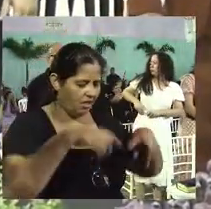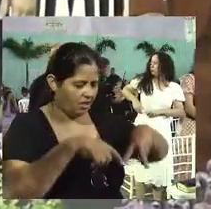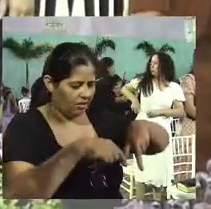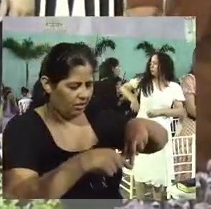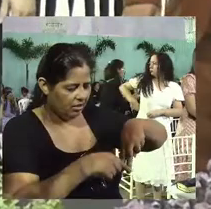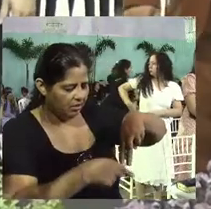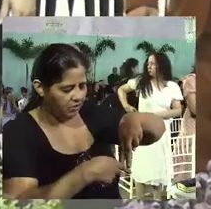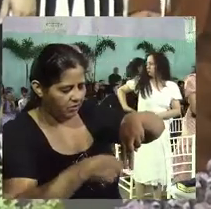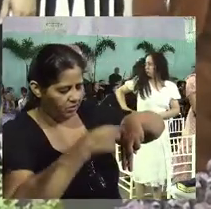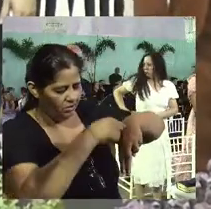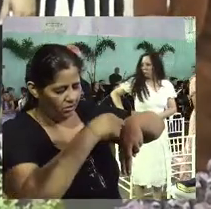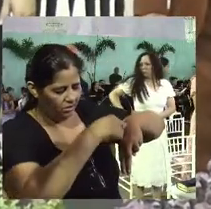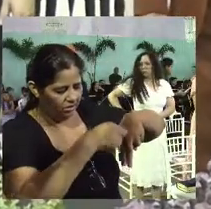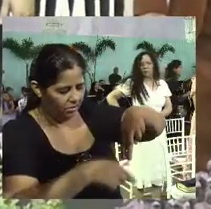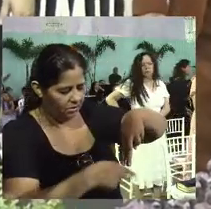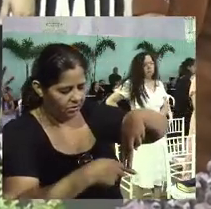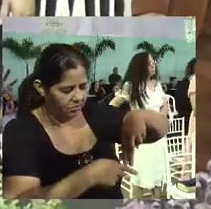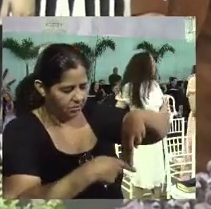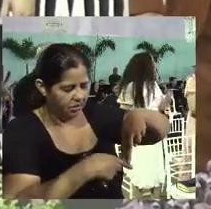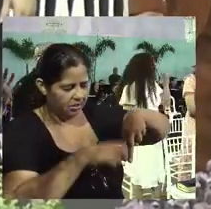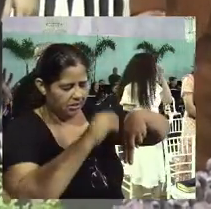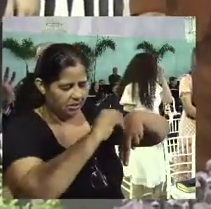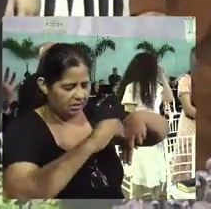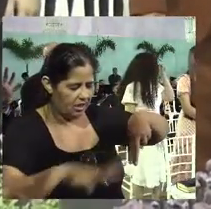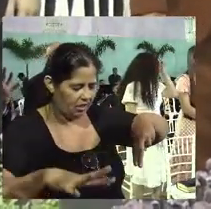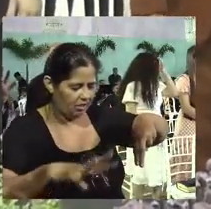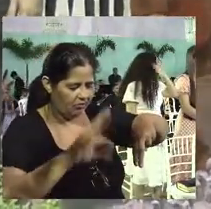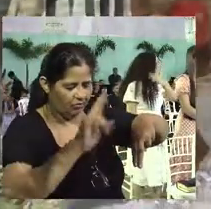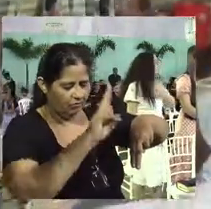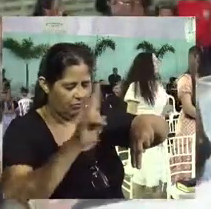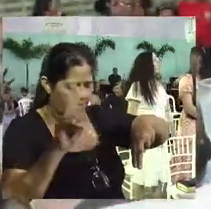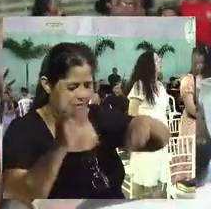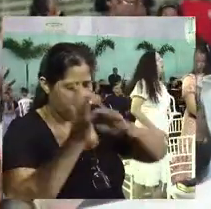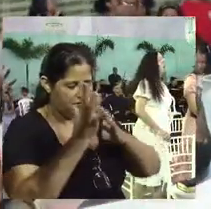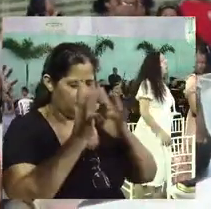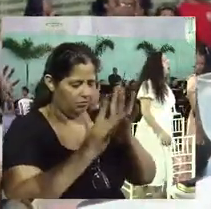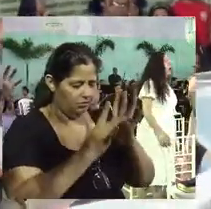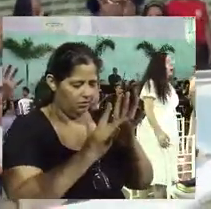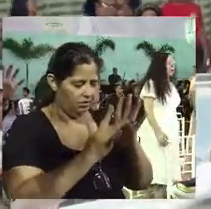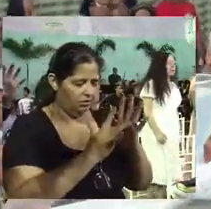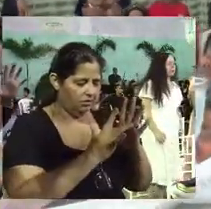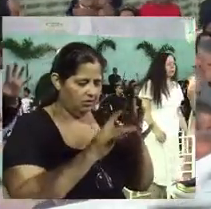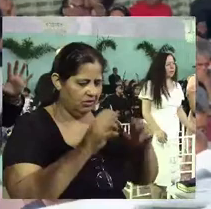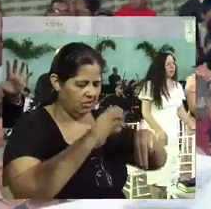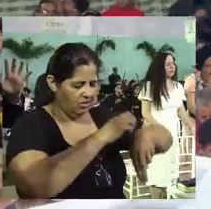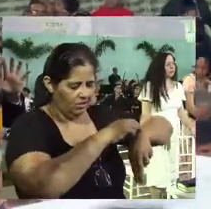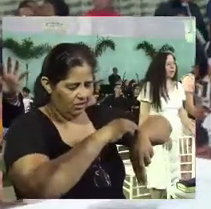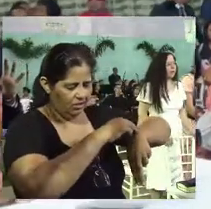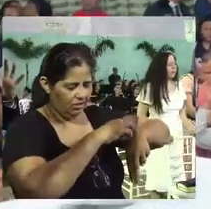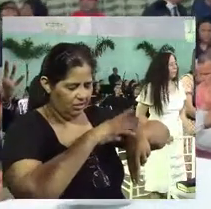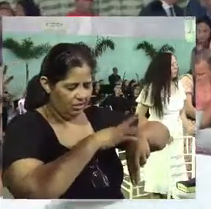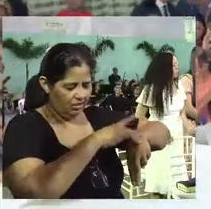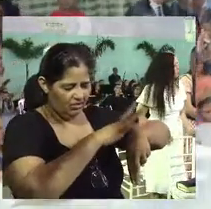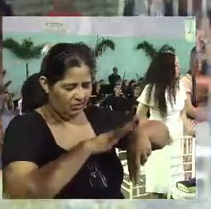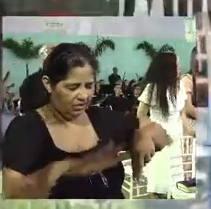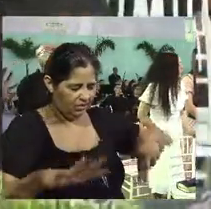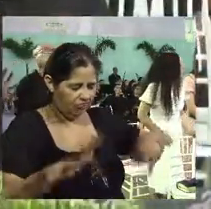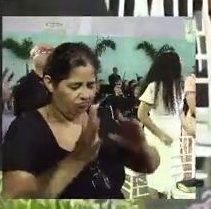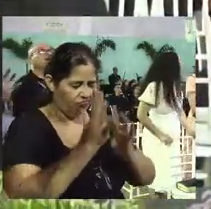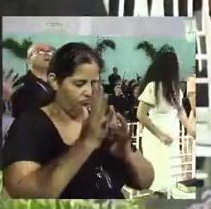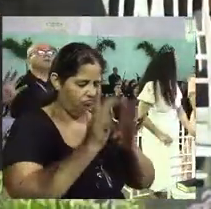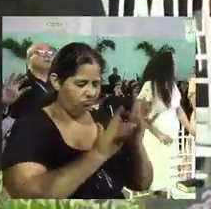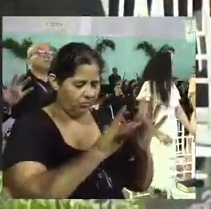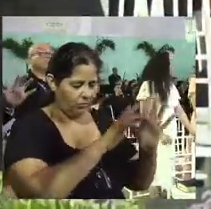doenças saiam saiam sai em nome de Jesus de Nazaré Sai agora Lívia